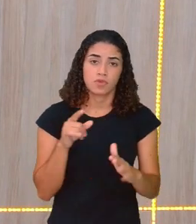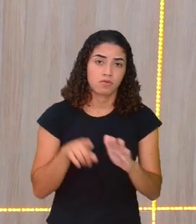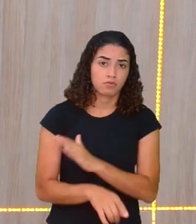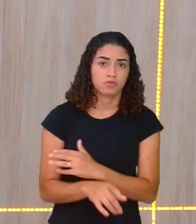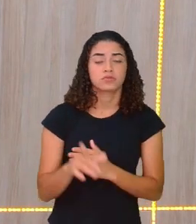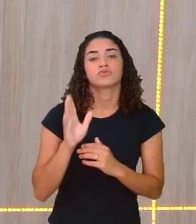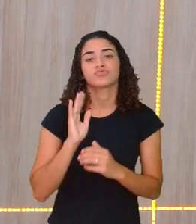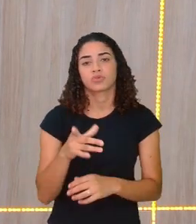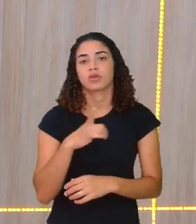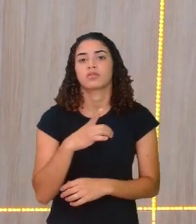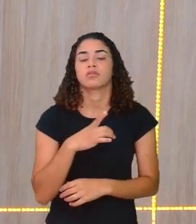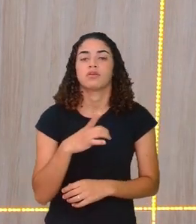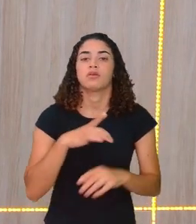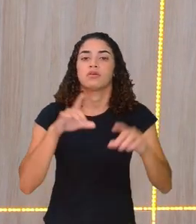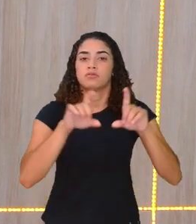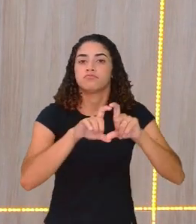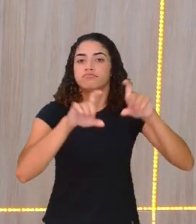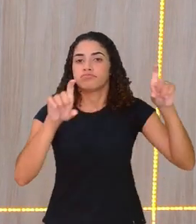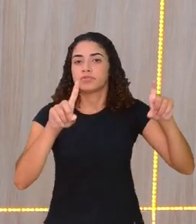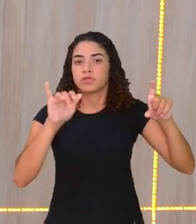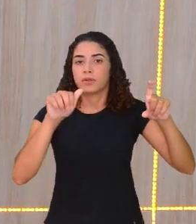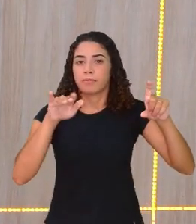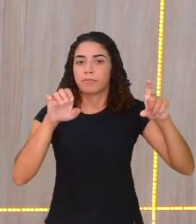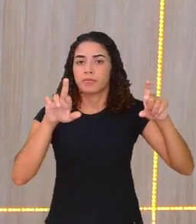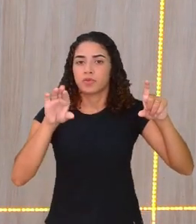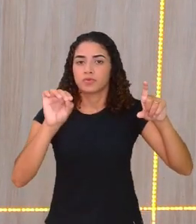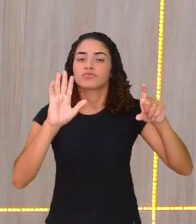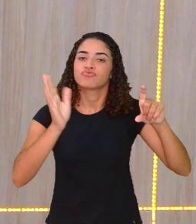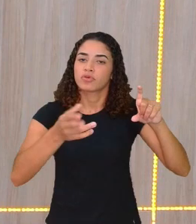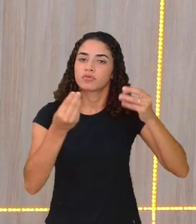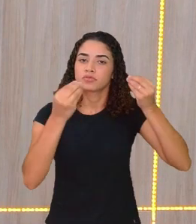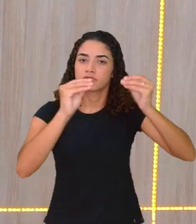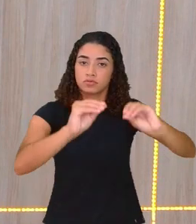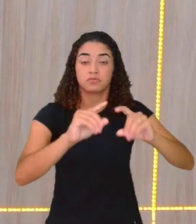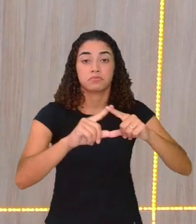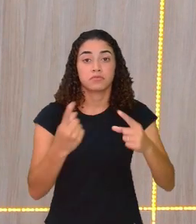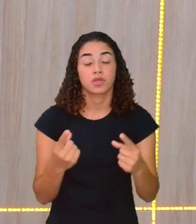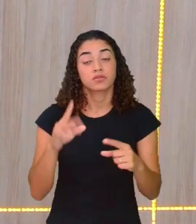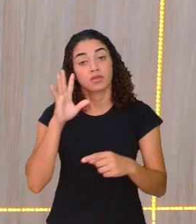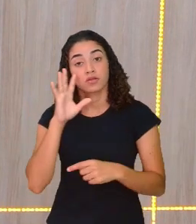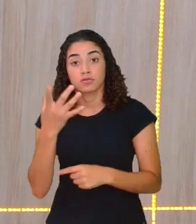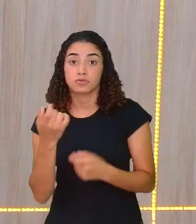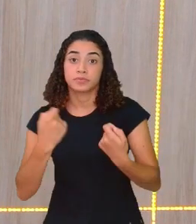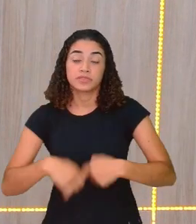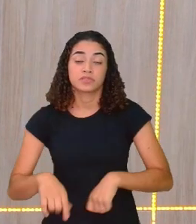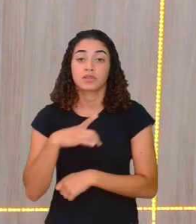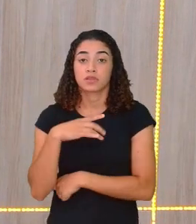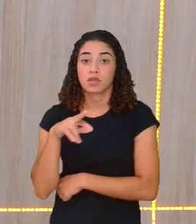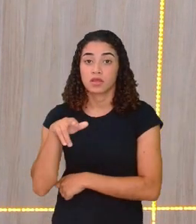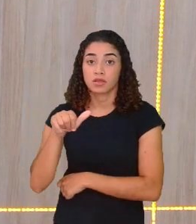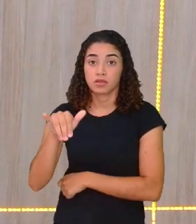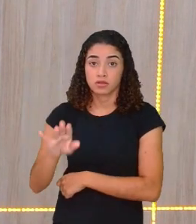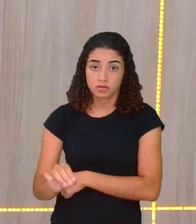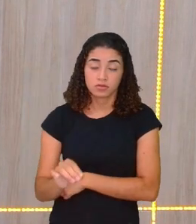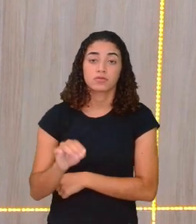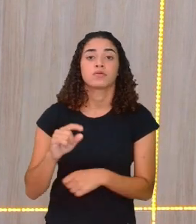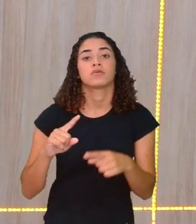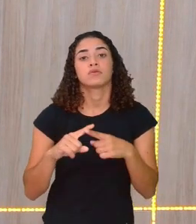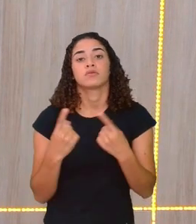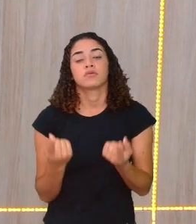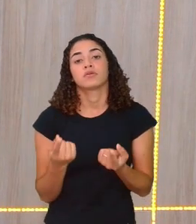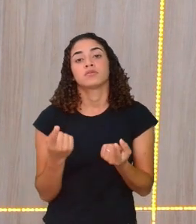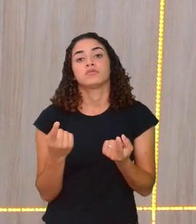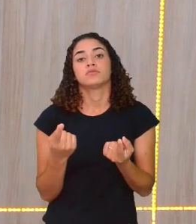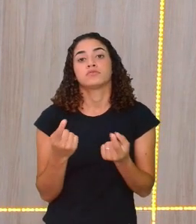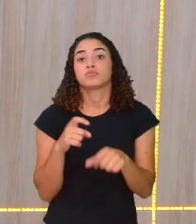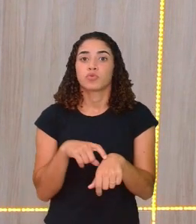no enunciado. E na resolução a gente vai precisar ter o raio. Exemplo disso quando você for